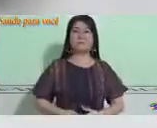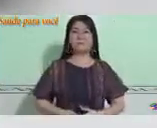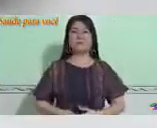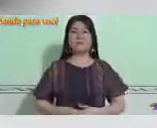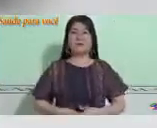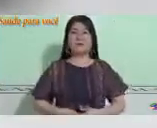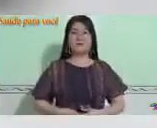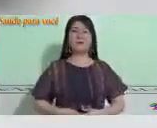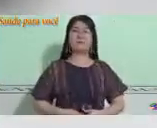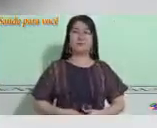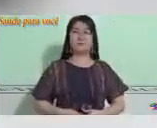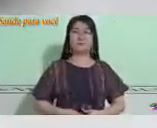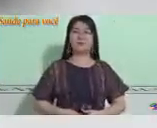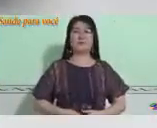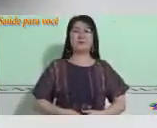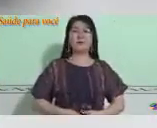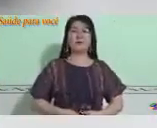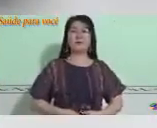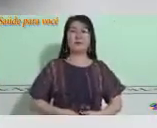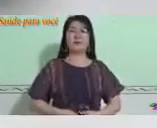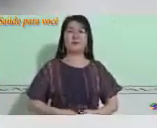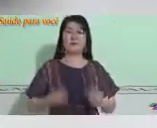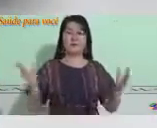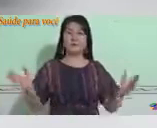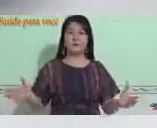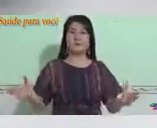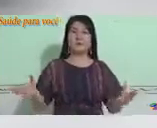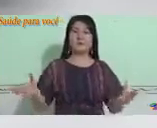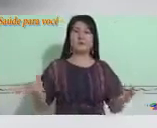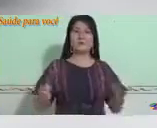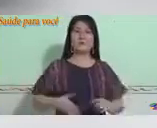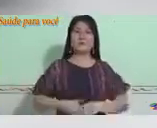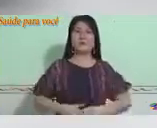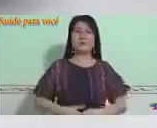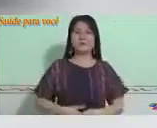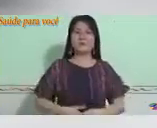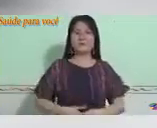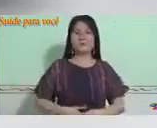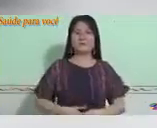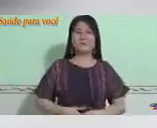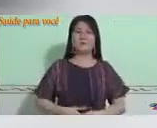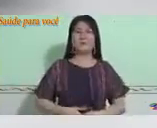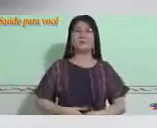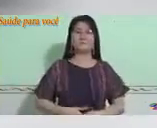de colina utilizadas nesta tabela ZAN para pessoas saudáveis e vírgula dessa forma vírgula